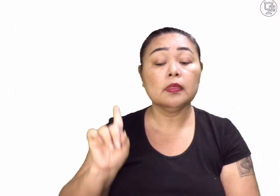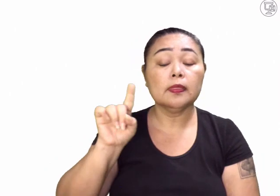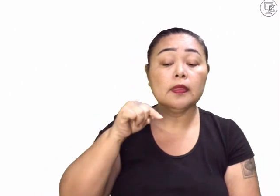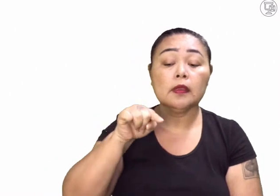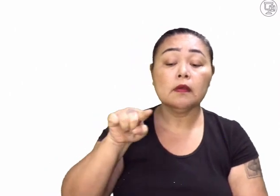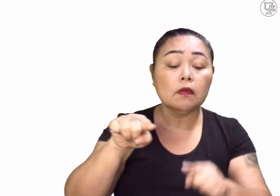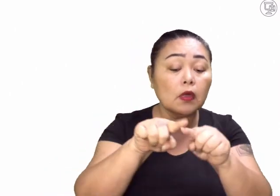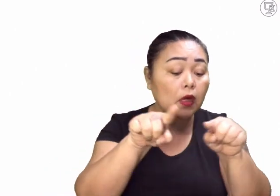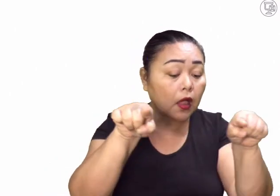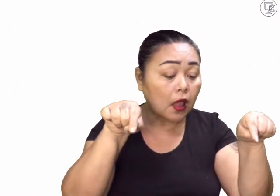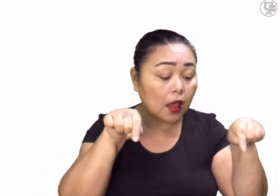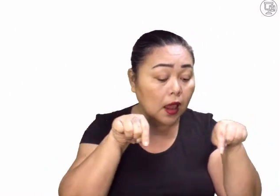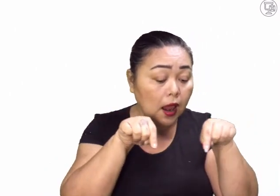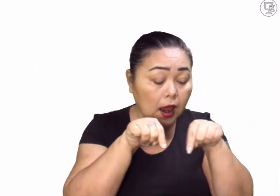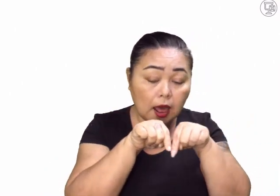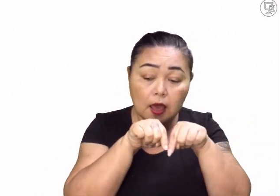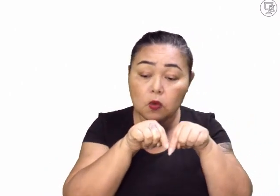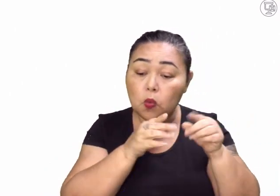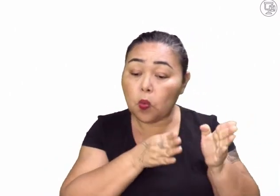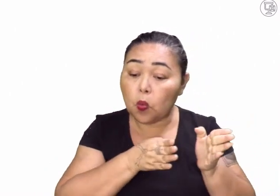Lagos e cursos d'água,